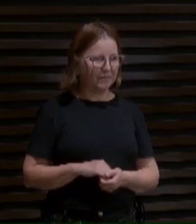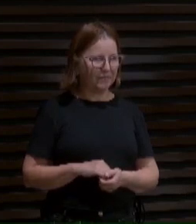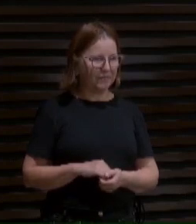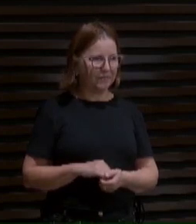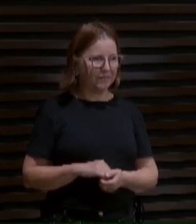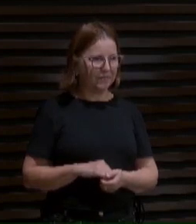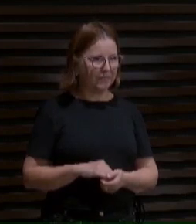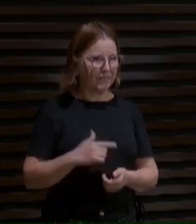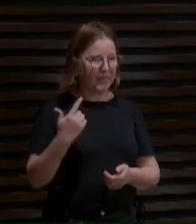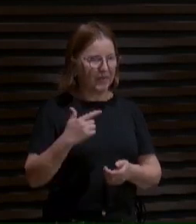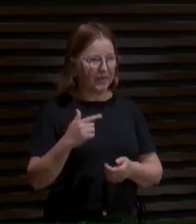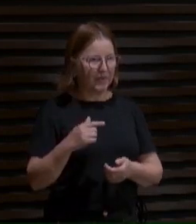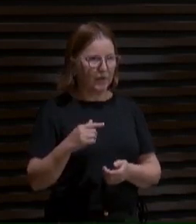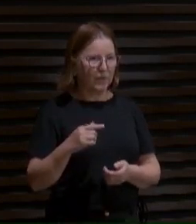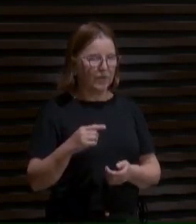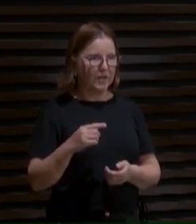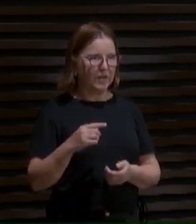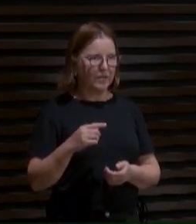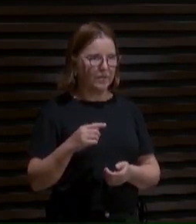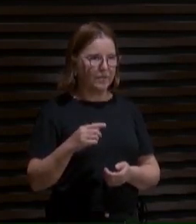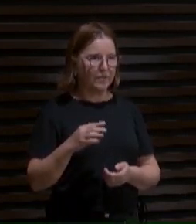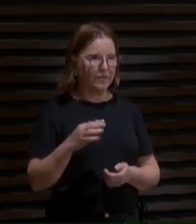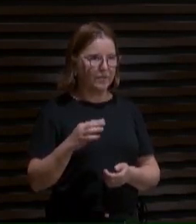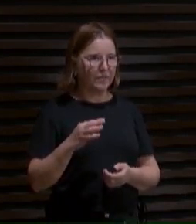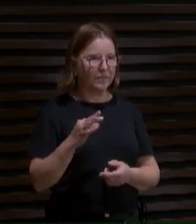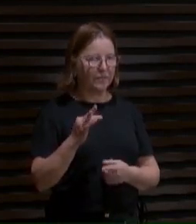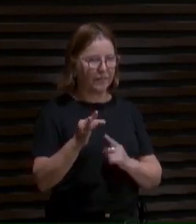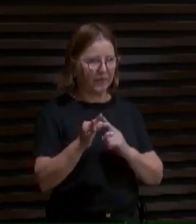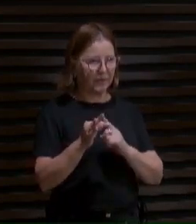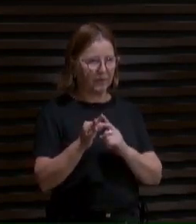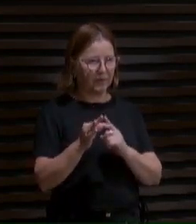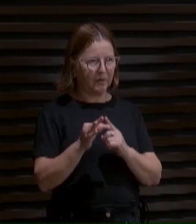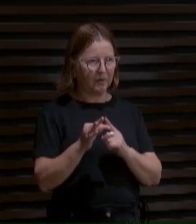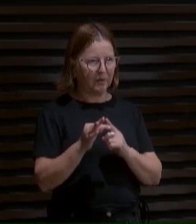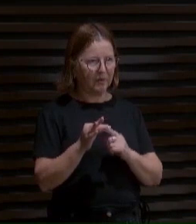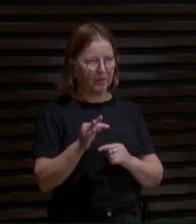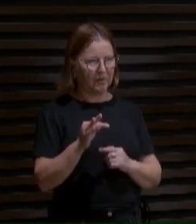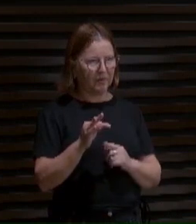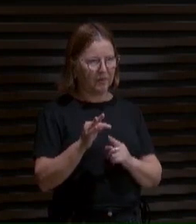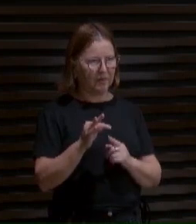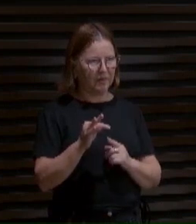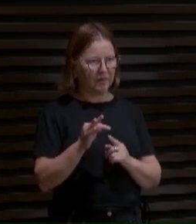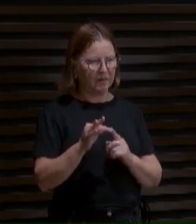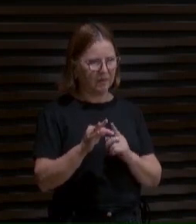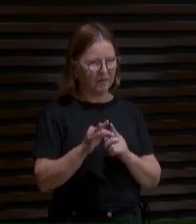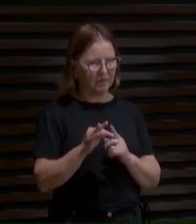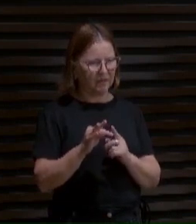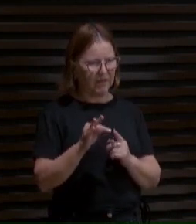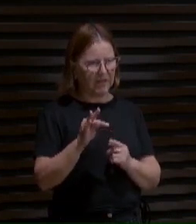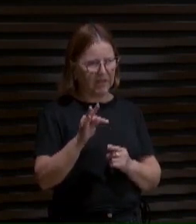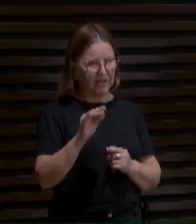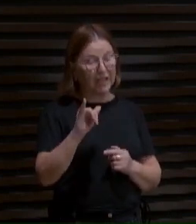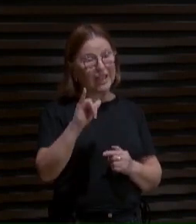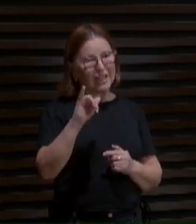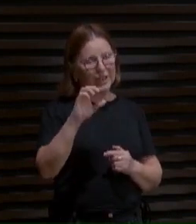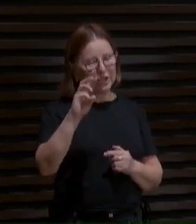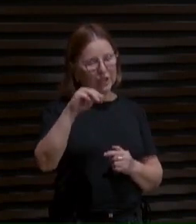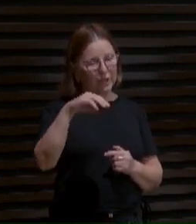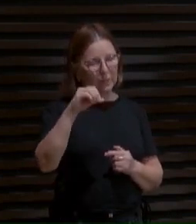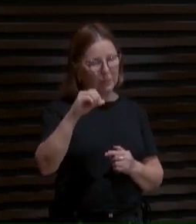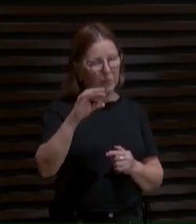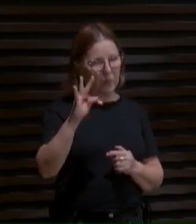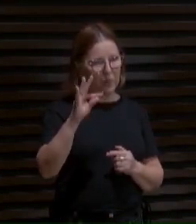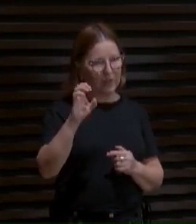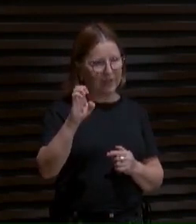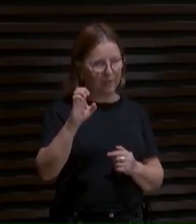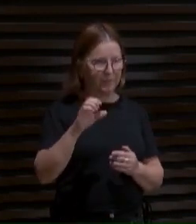2 Timóteo 3... Só para a gente dar uma passada assim. 2 Timóteo 3, 1. Sabe,